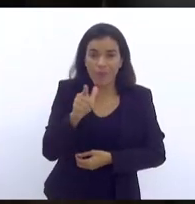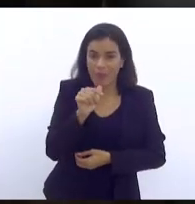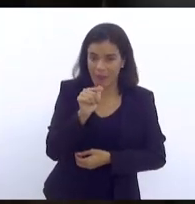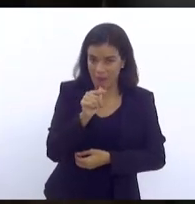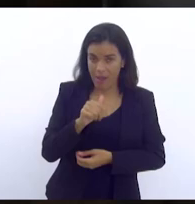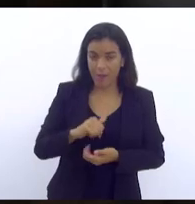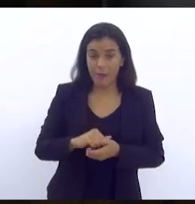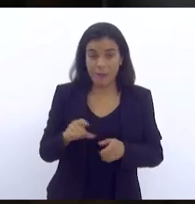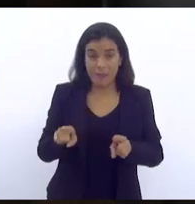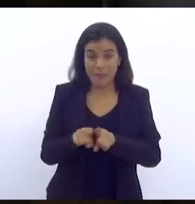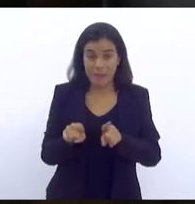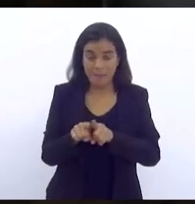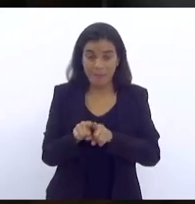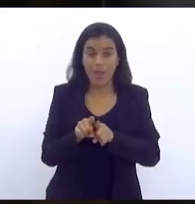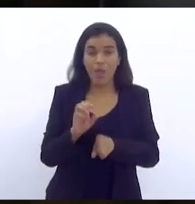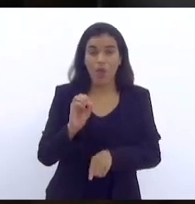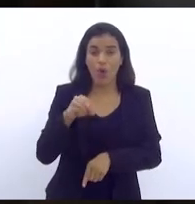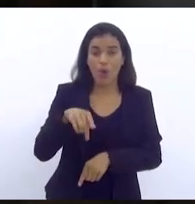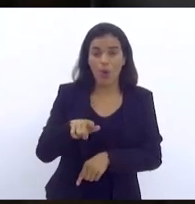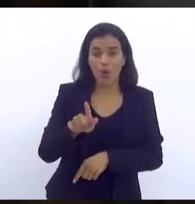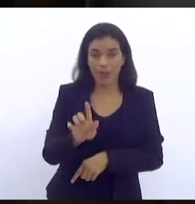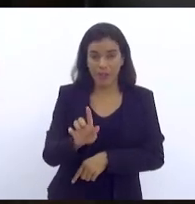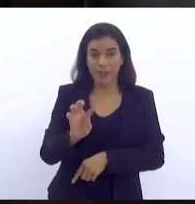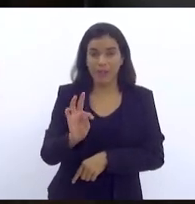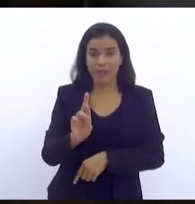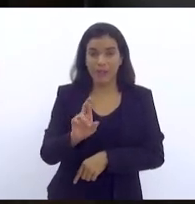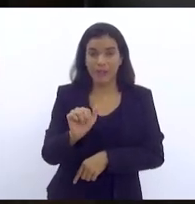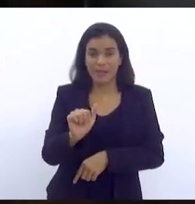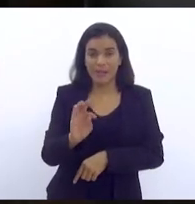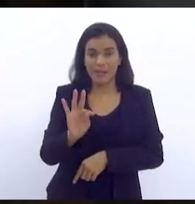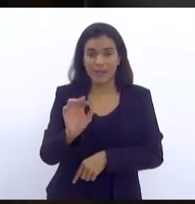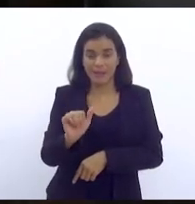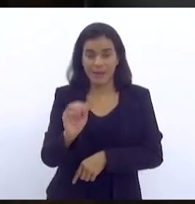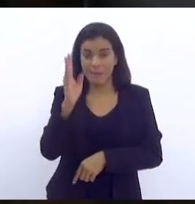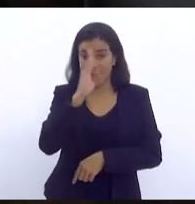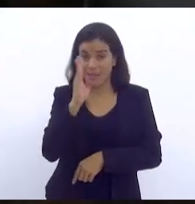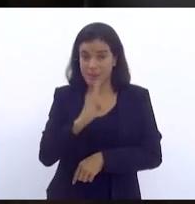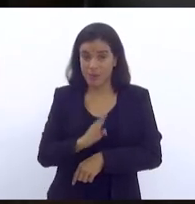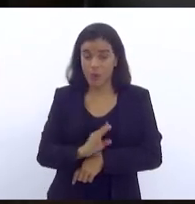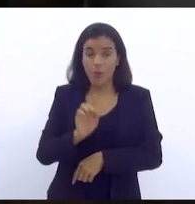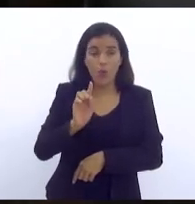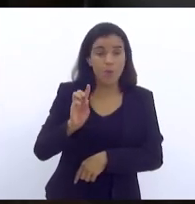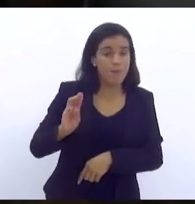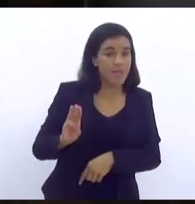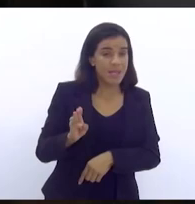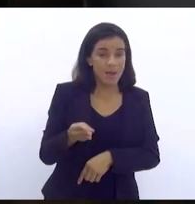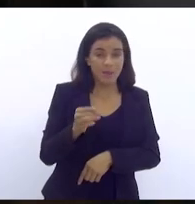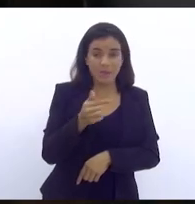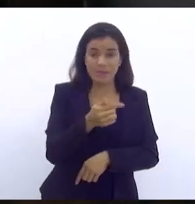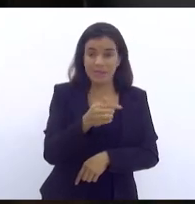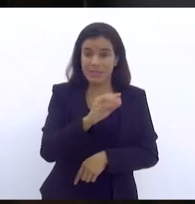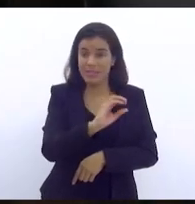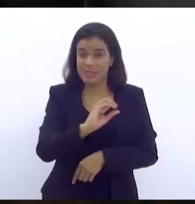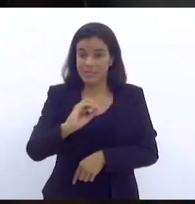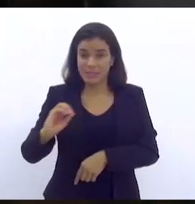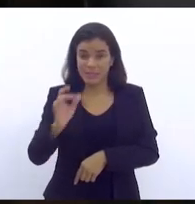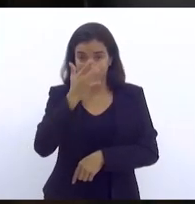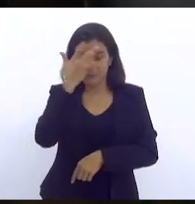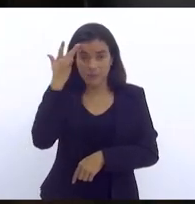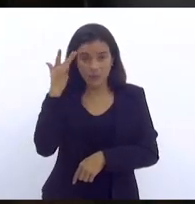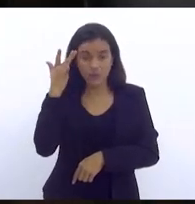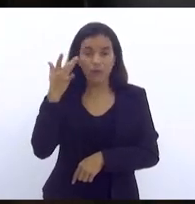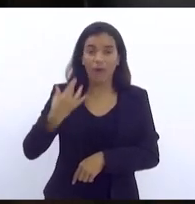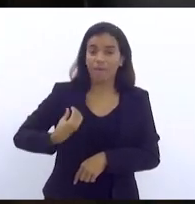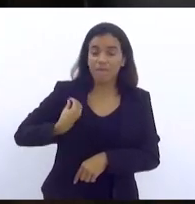segundo dados da ONG trata Brasil que 1 milhão 700.000 pessoas do nosso Estado convivem